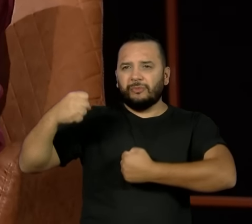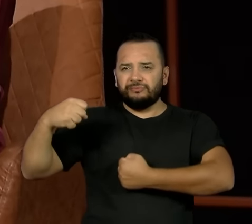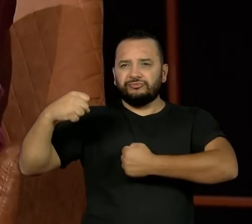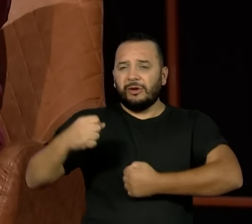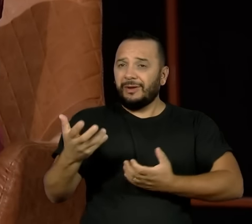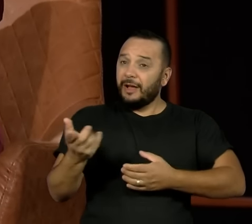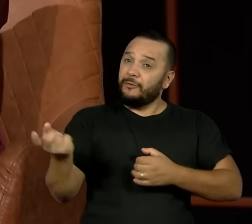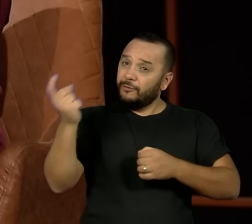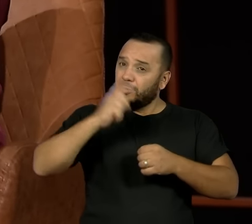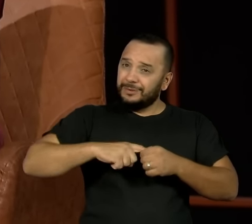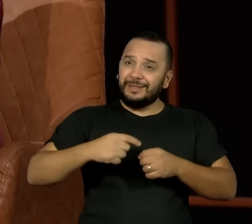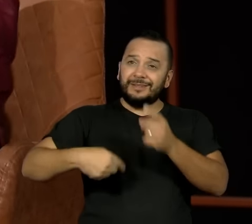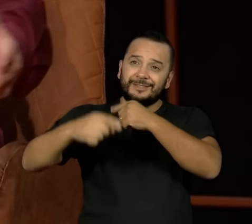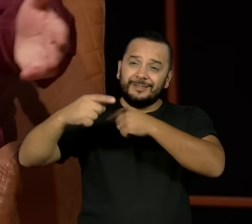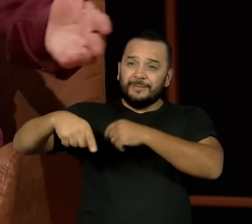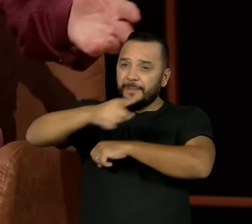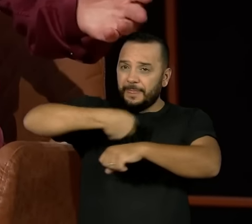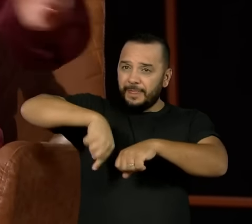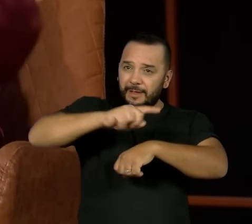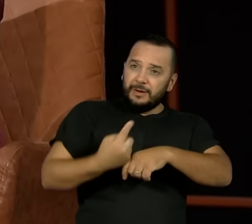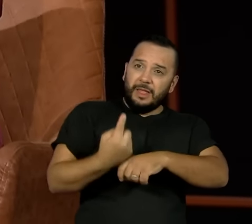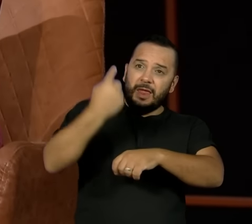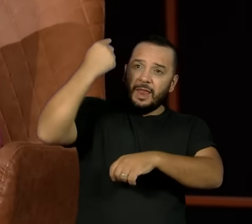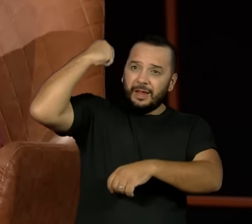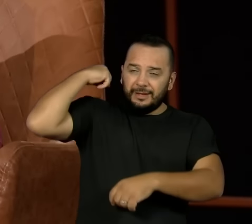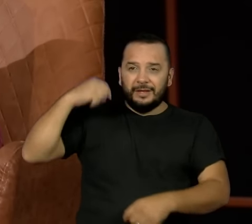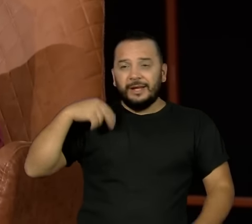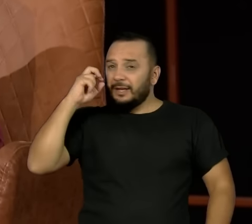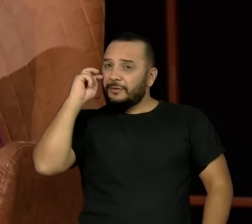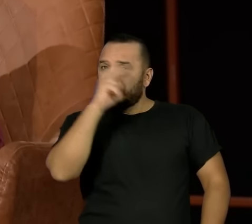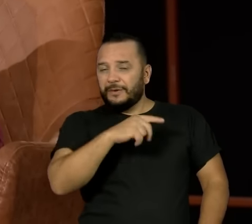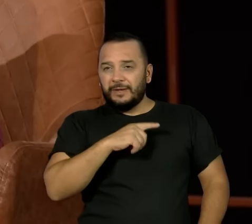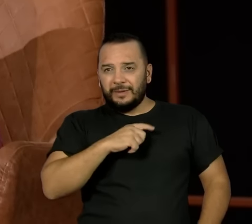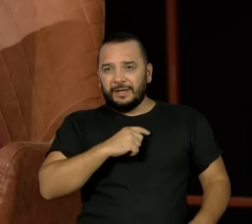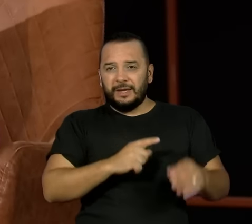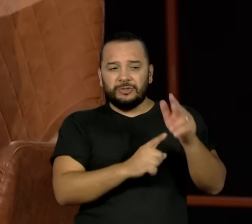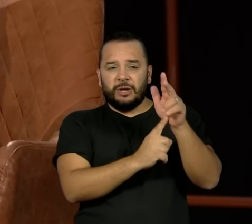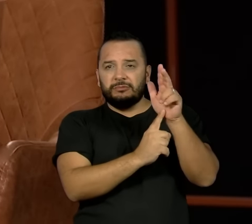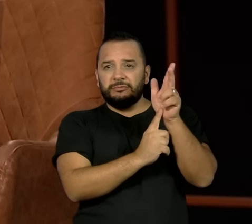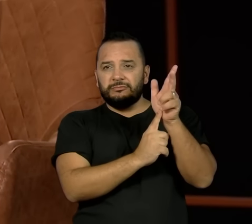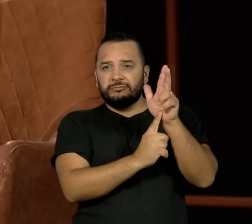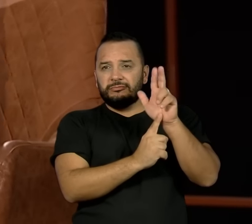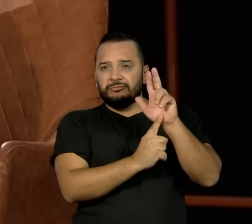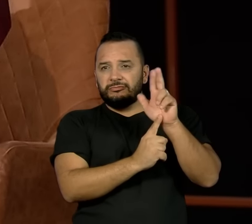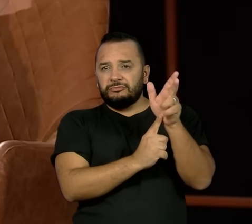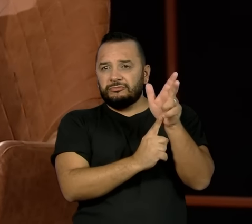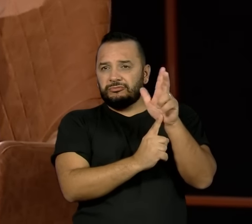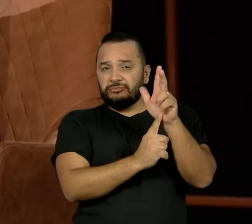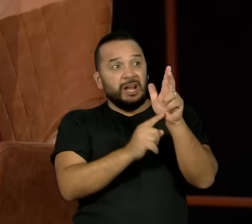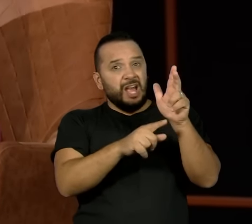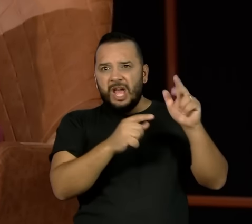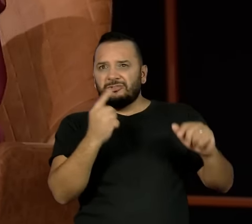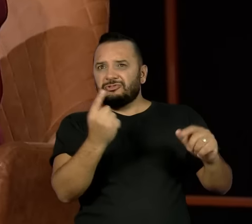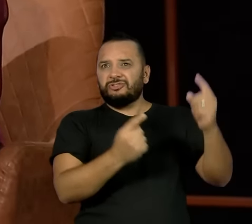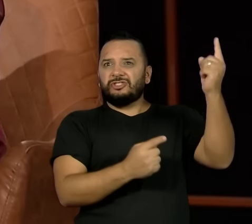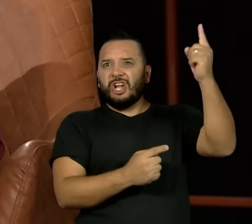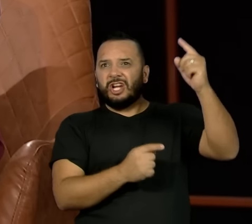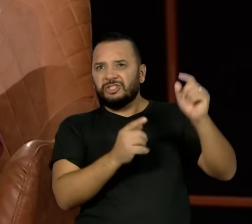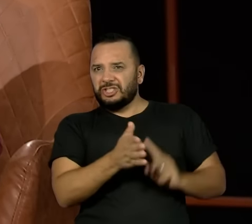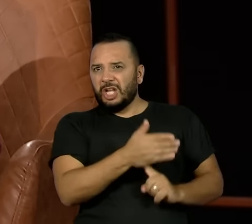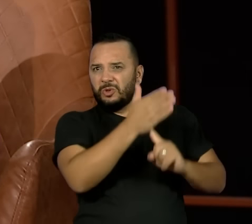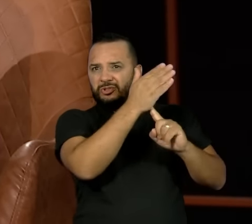vê um moinho de vento, é uma novidade tecnológica absurda, é um gigante que tem que ser